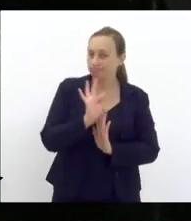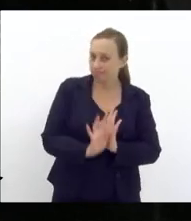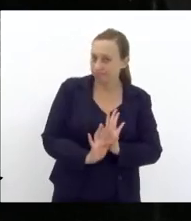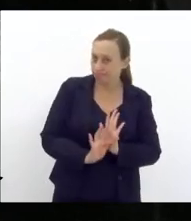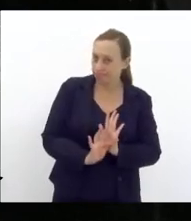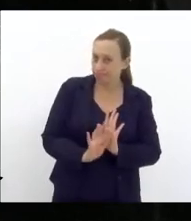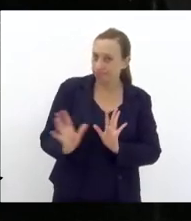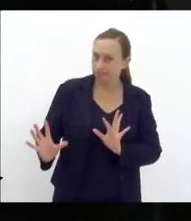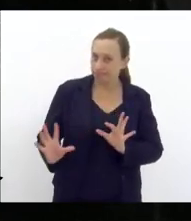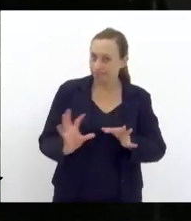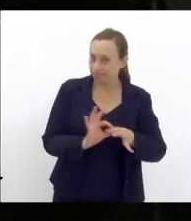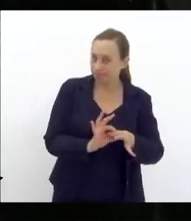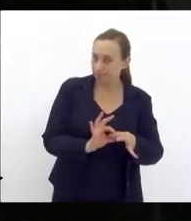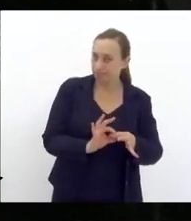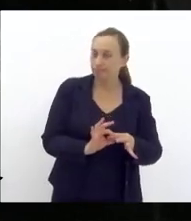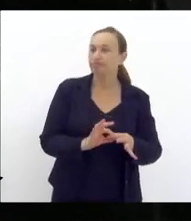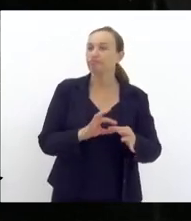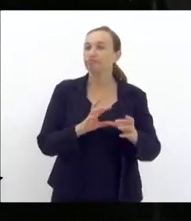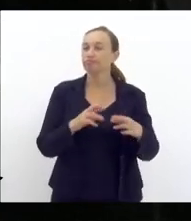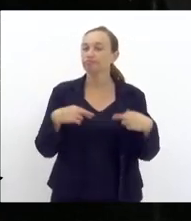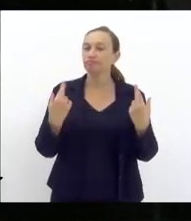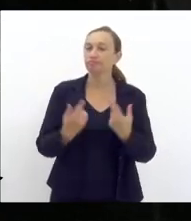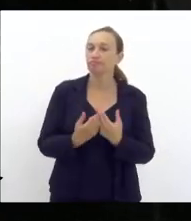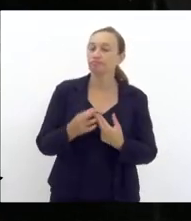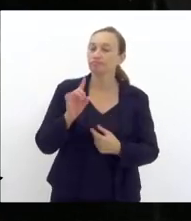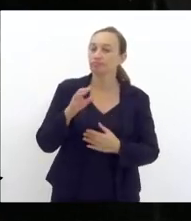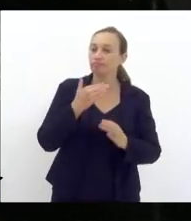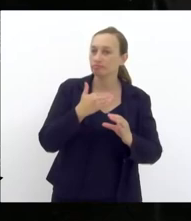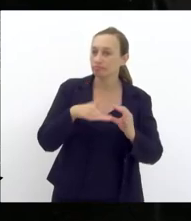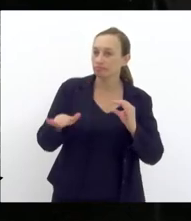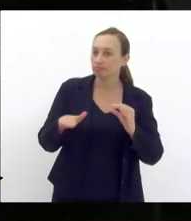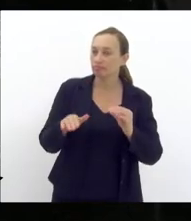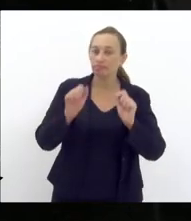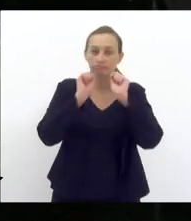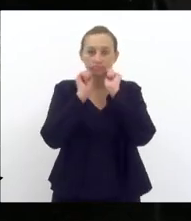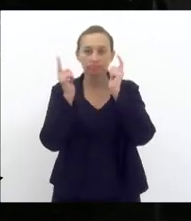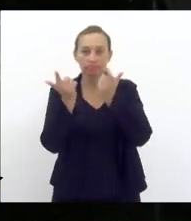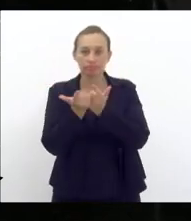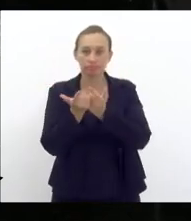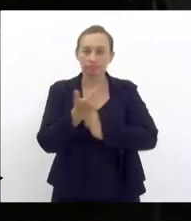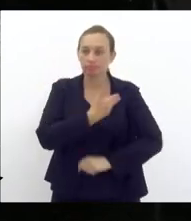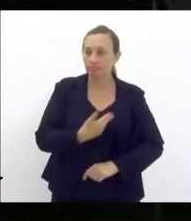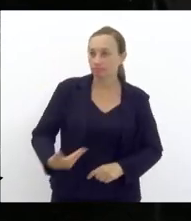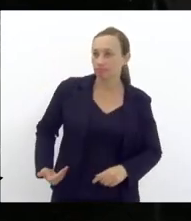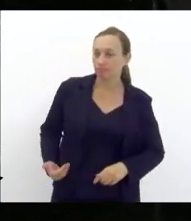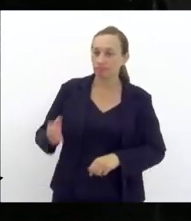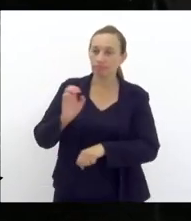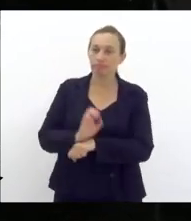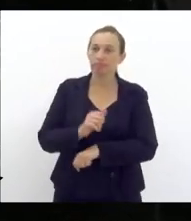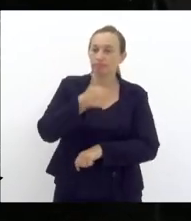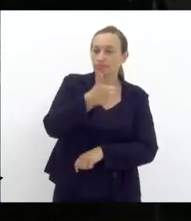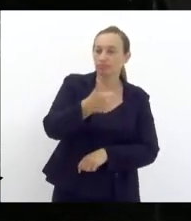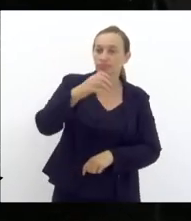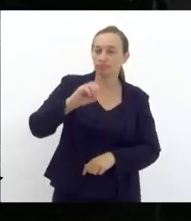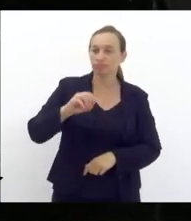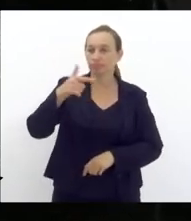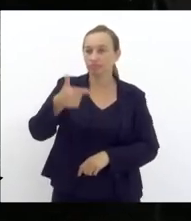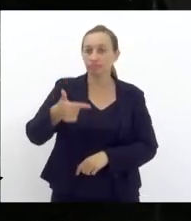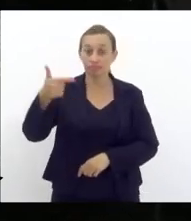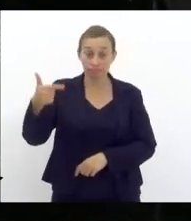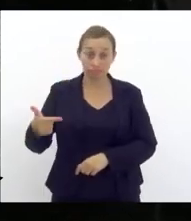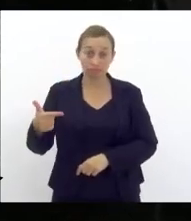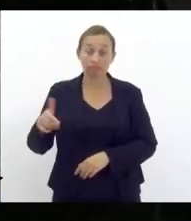consolidado desse encontro só foi enviado alérge pelo Governo do Estado em 2022